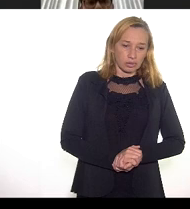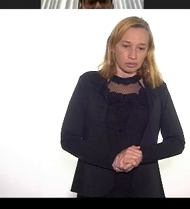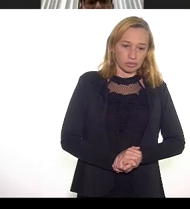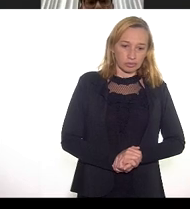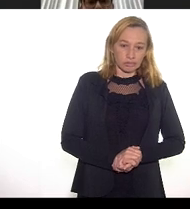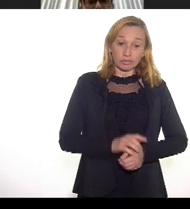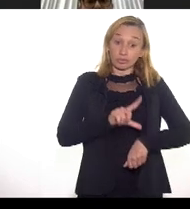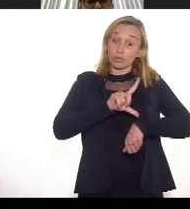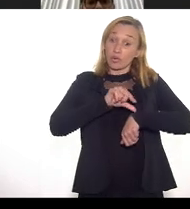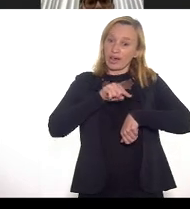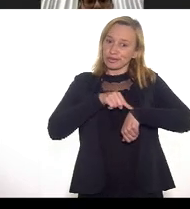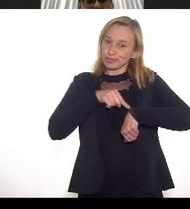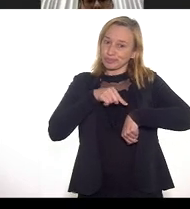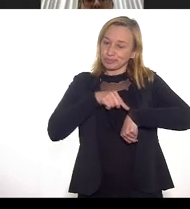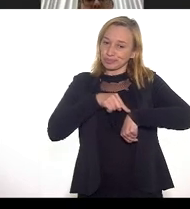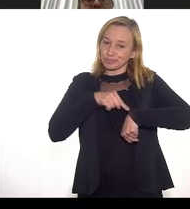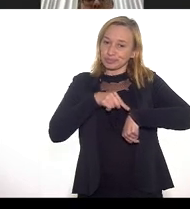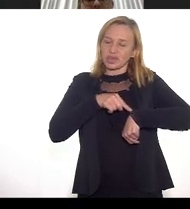acima do horário.